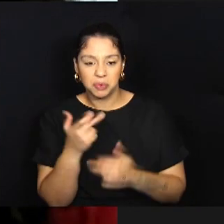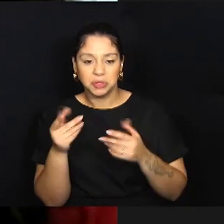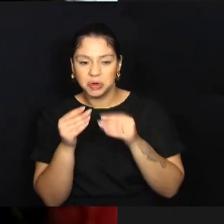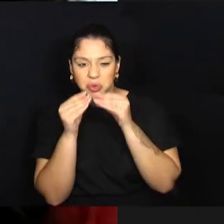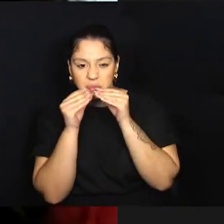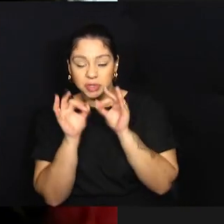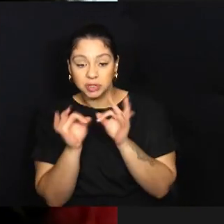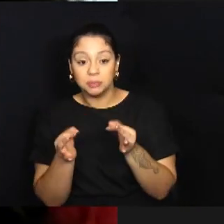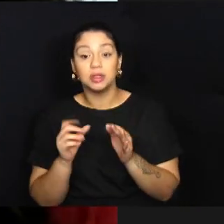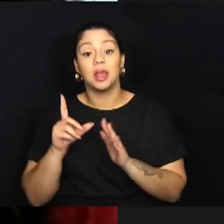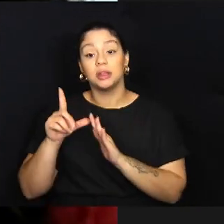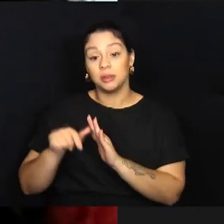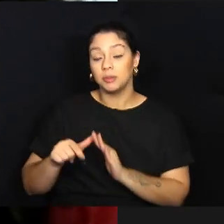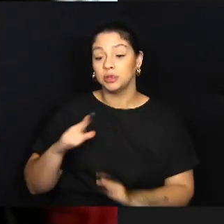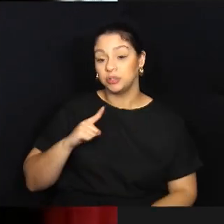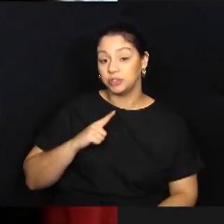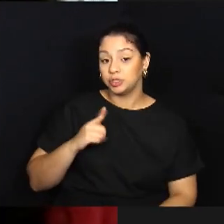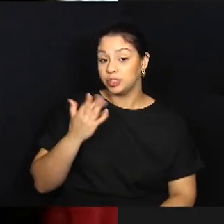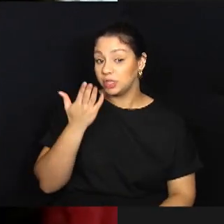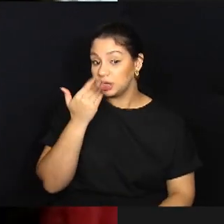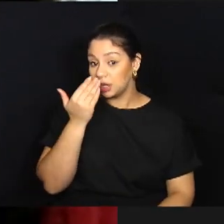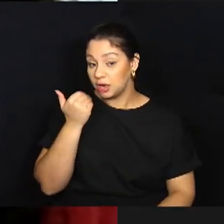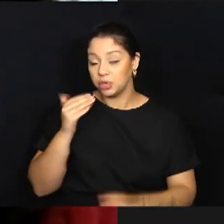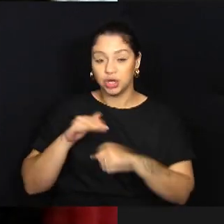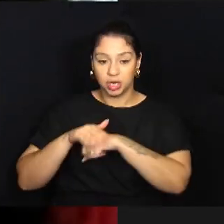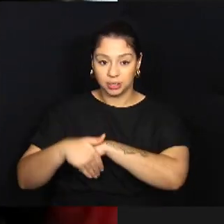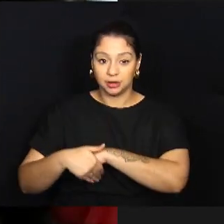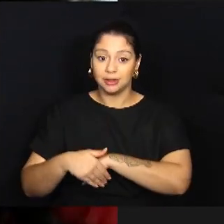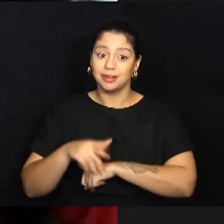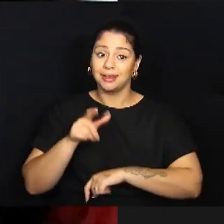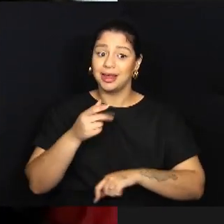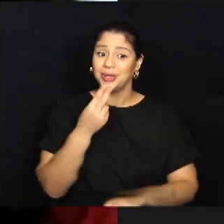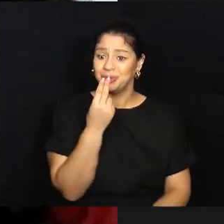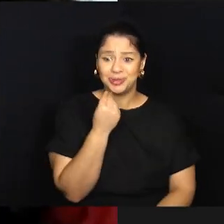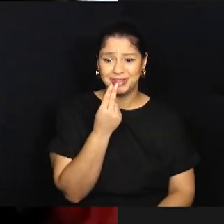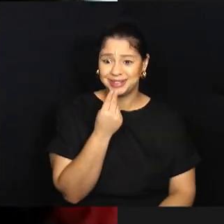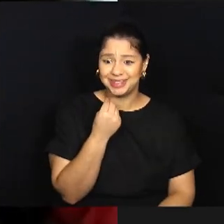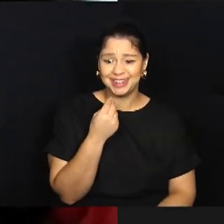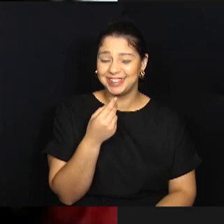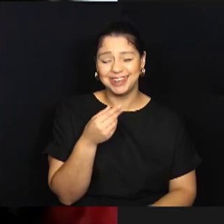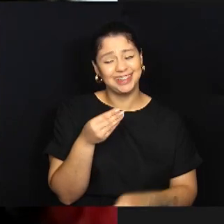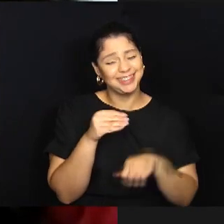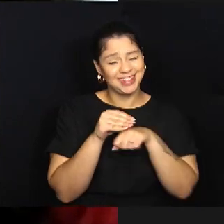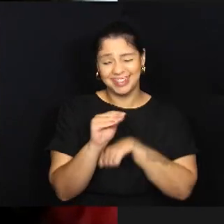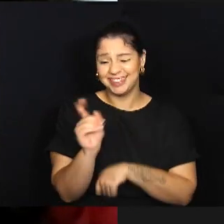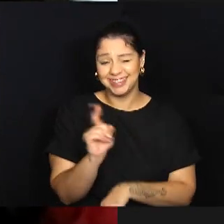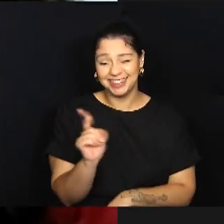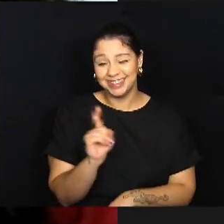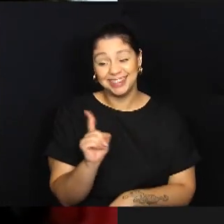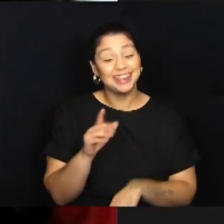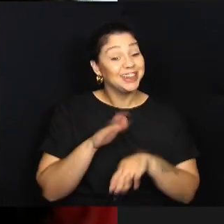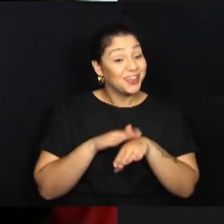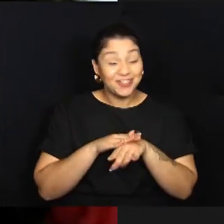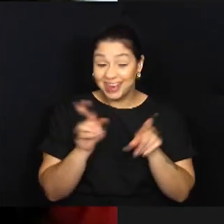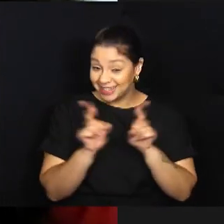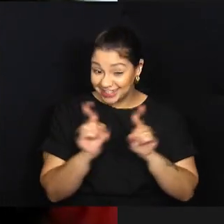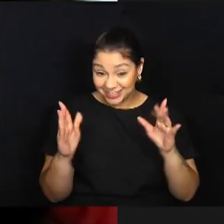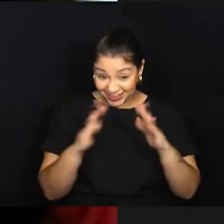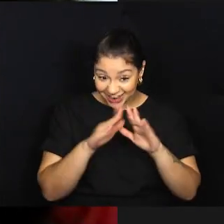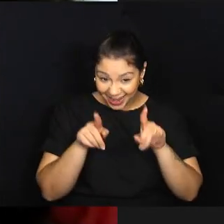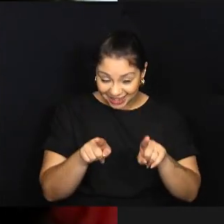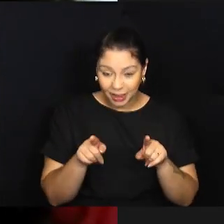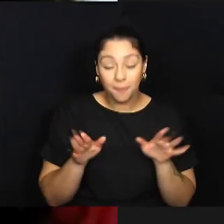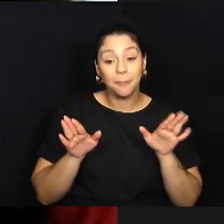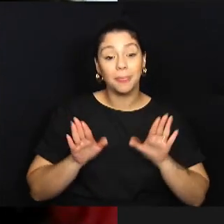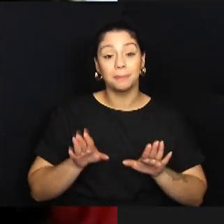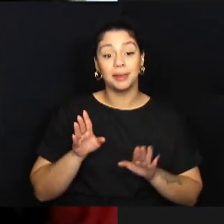e depois ia jantar, né? Eu sei que nutricionista nenhum vai recomendar que a gente faça isso, não faço isso em casa, mas nesse